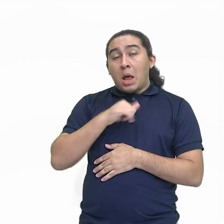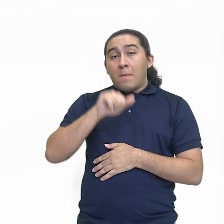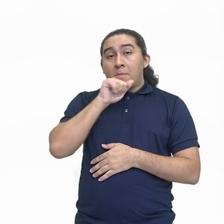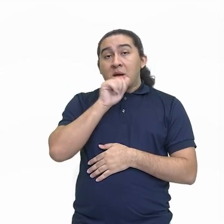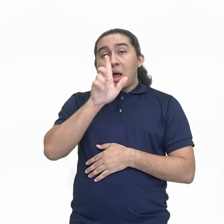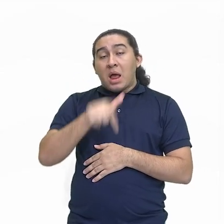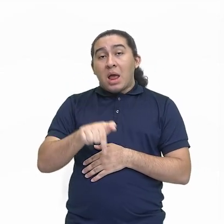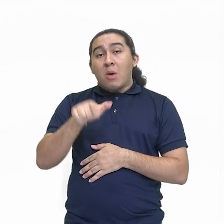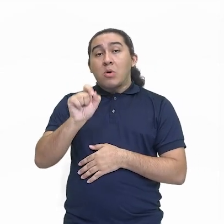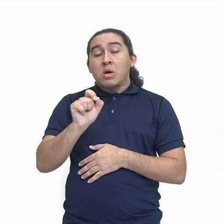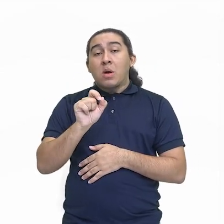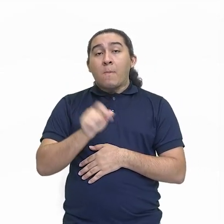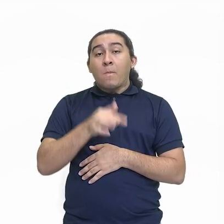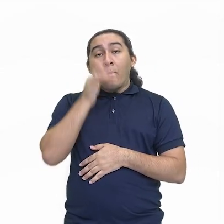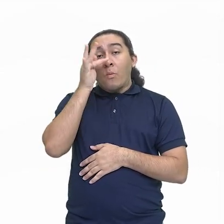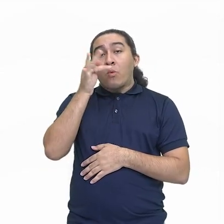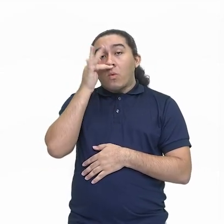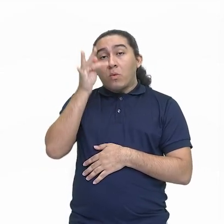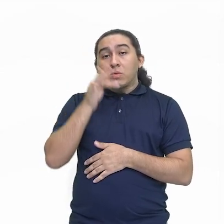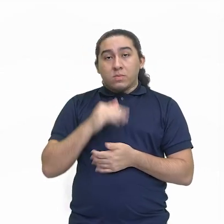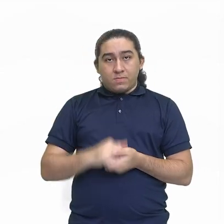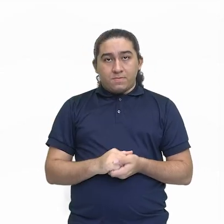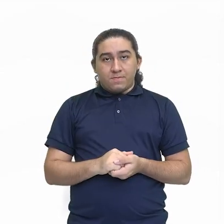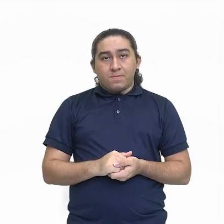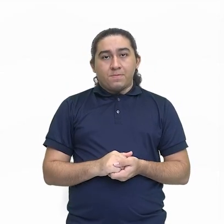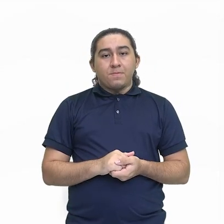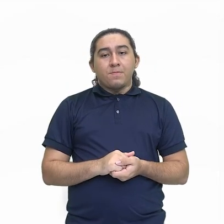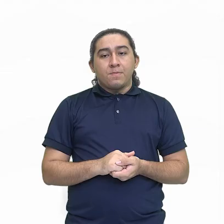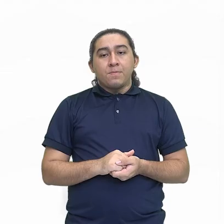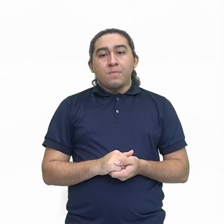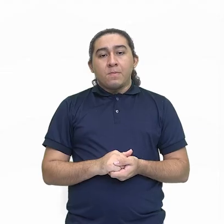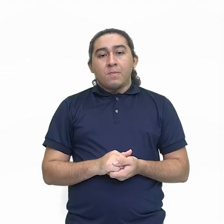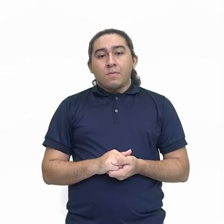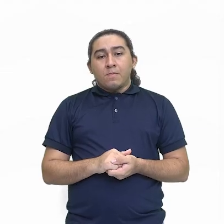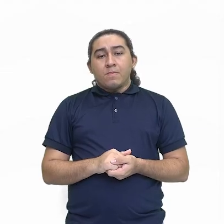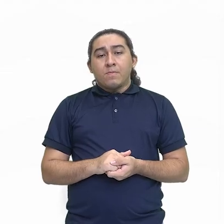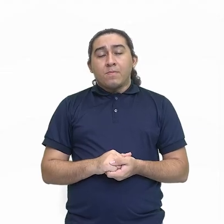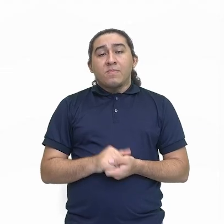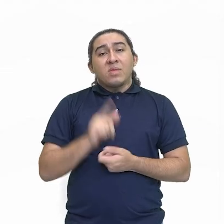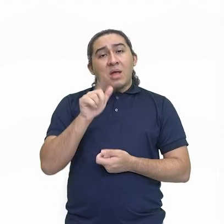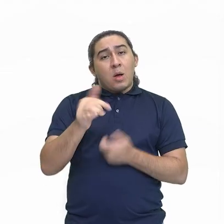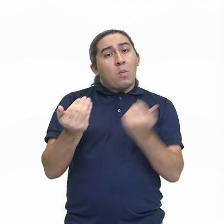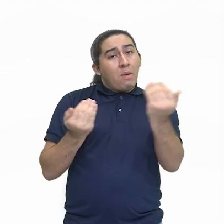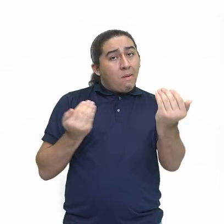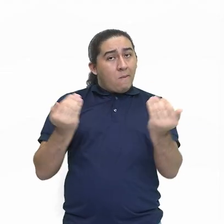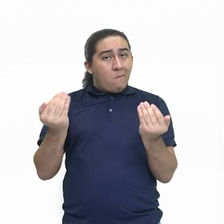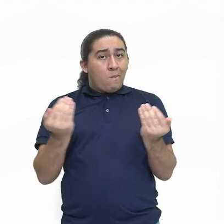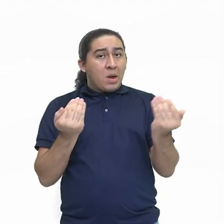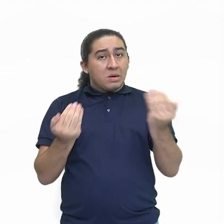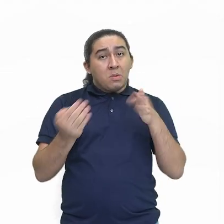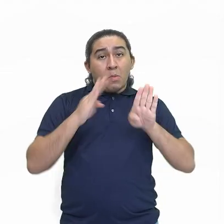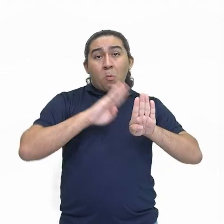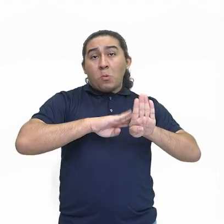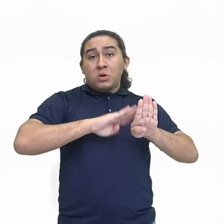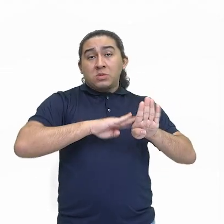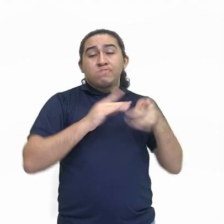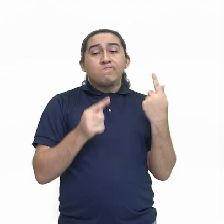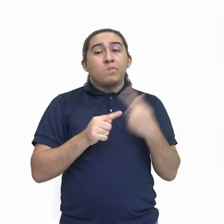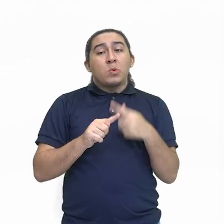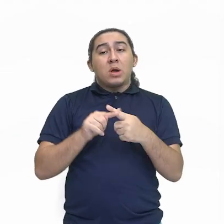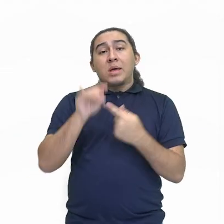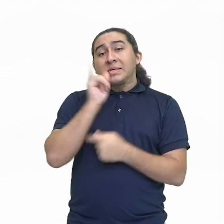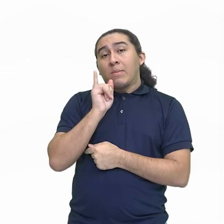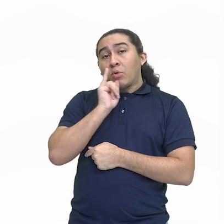Veja aí, é uma metáfora. Minha mãe é uma rosa. É uma comparação implícita porque